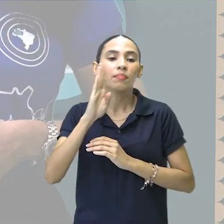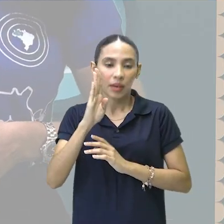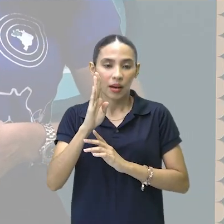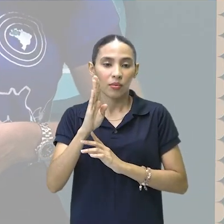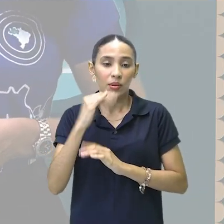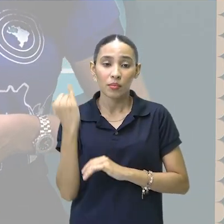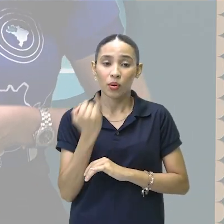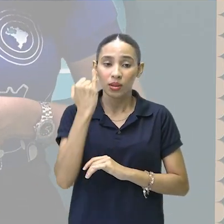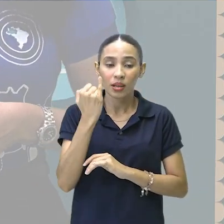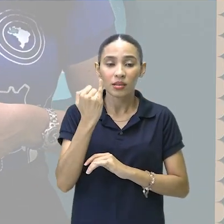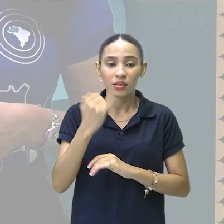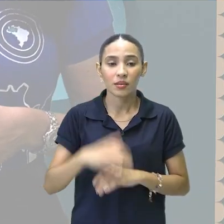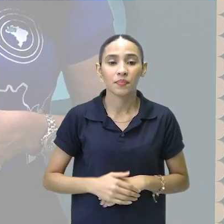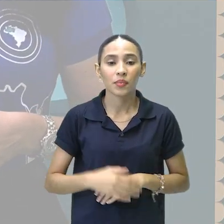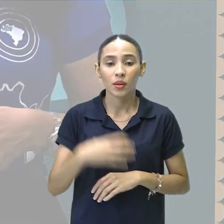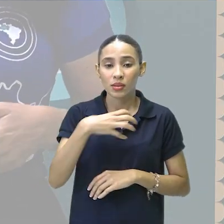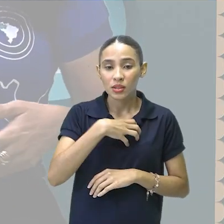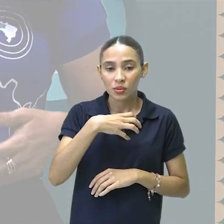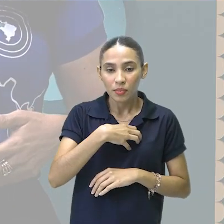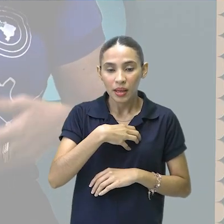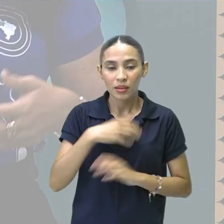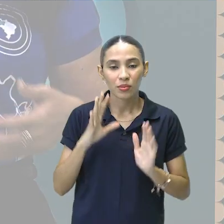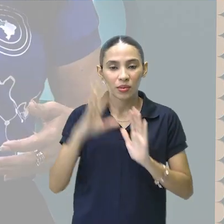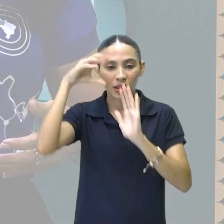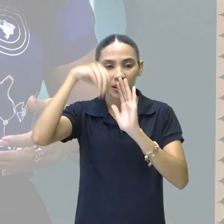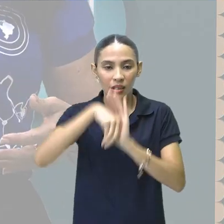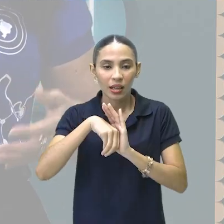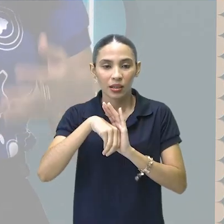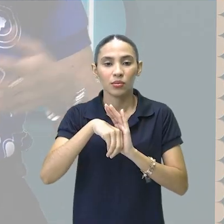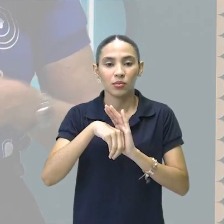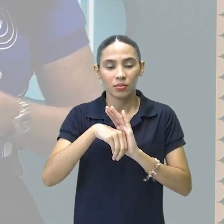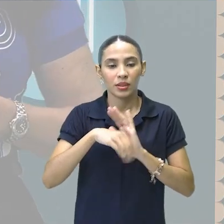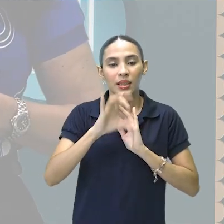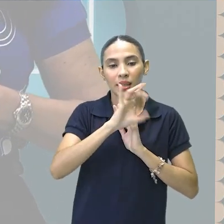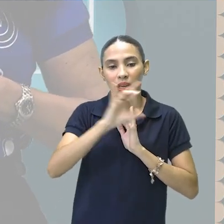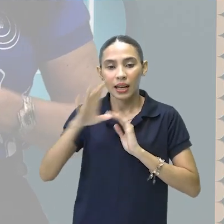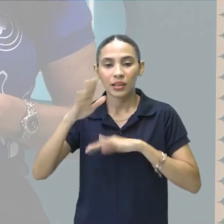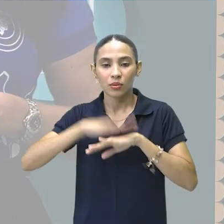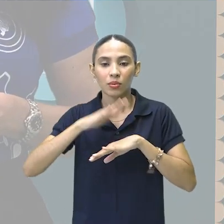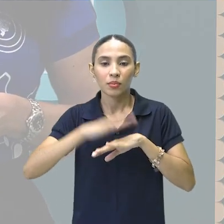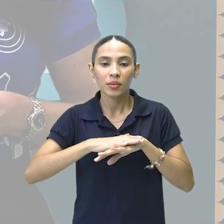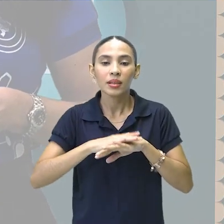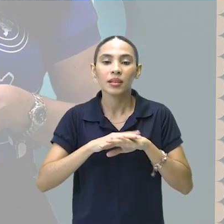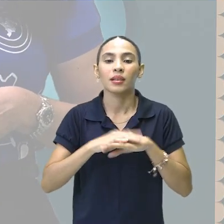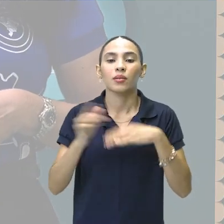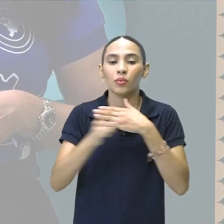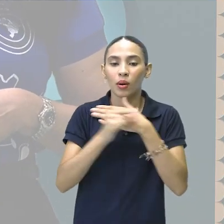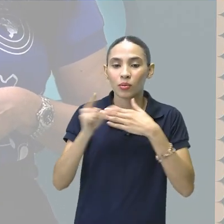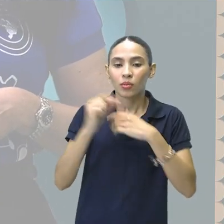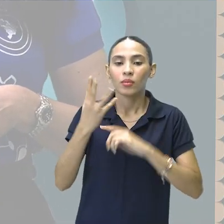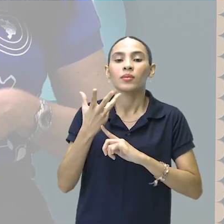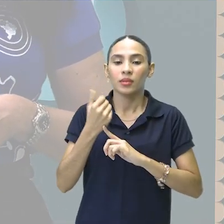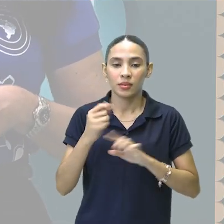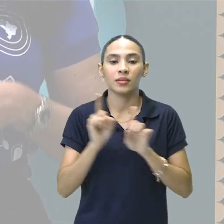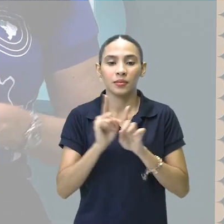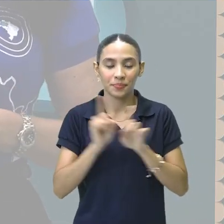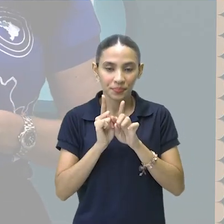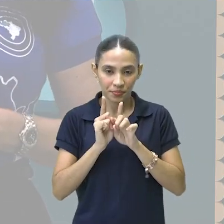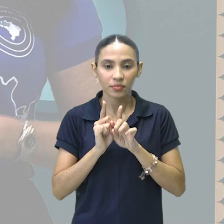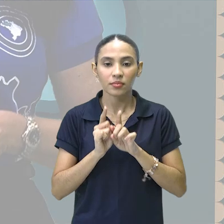parte das obras, o sentimento que está ali presente em cada traço desenhado